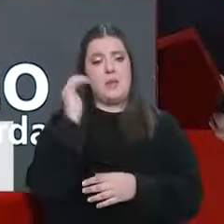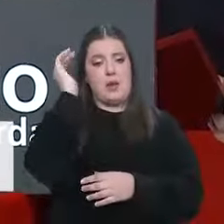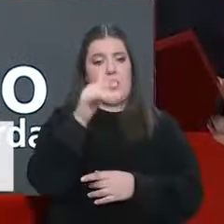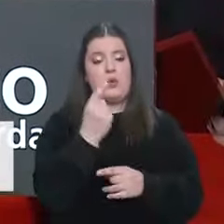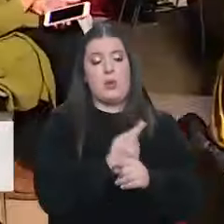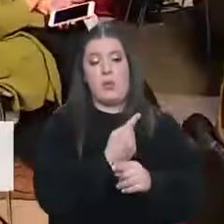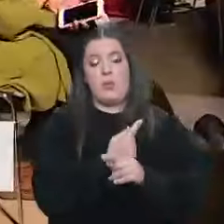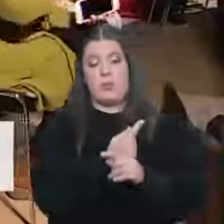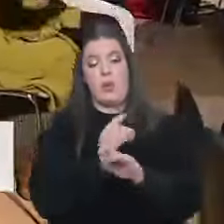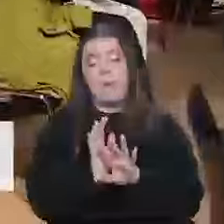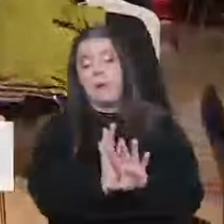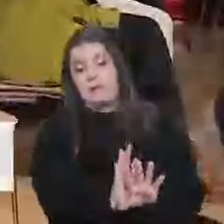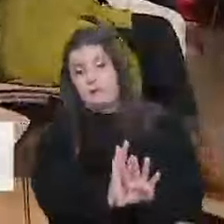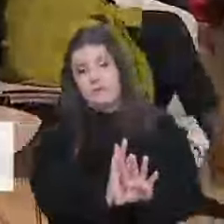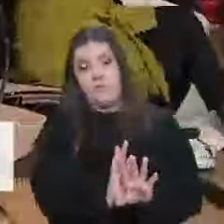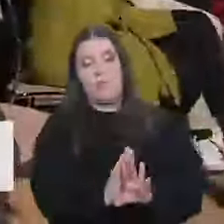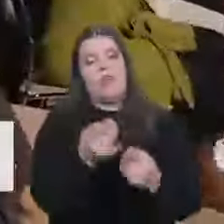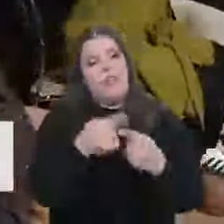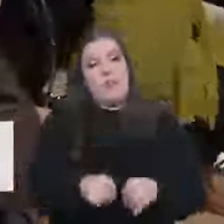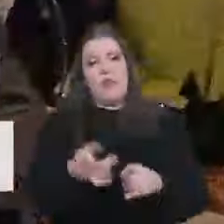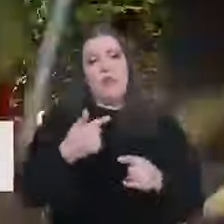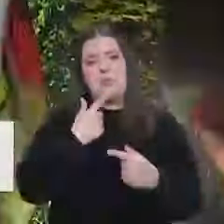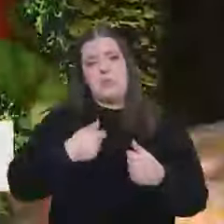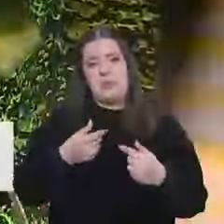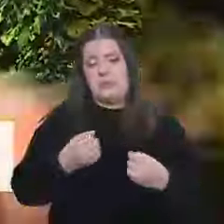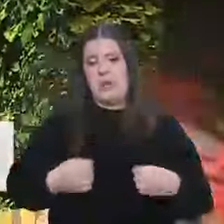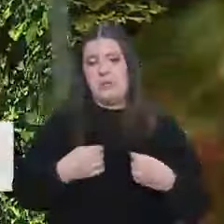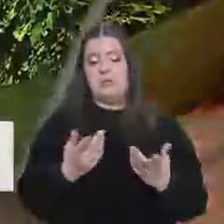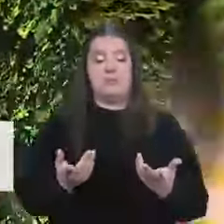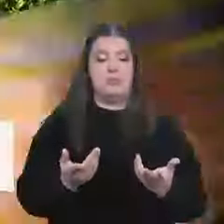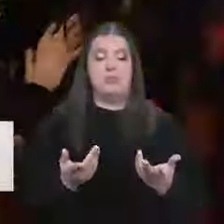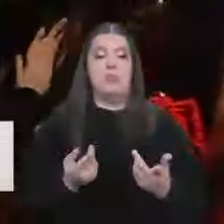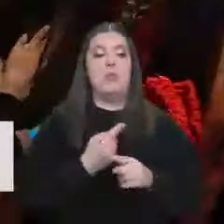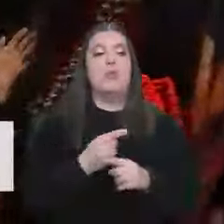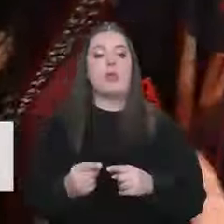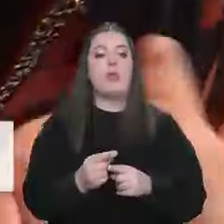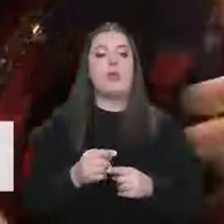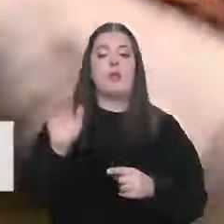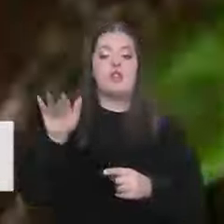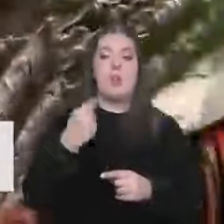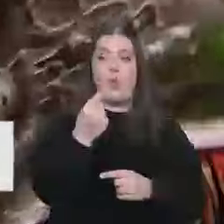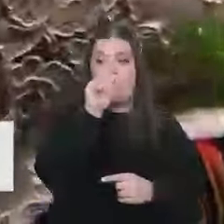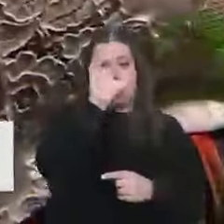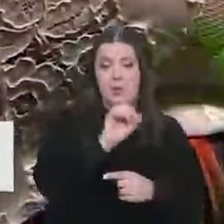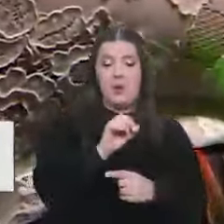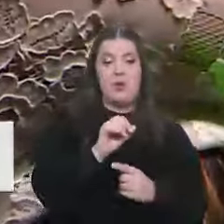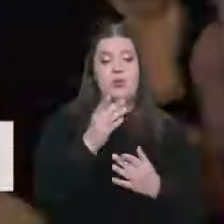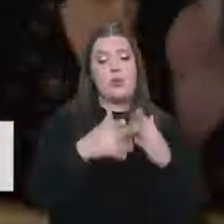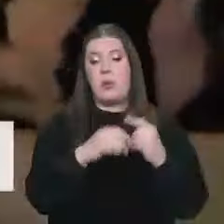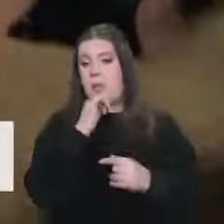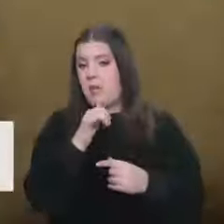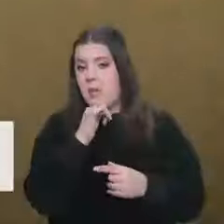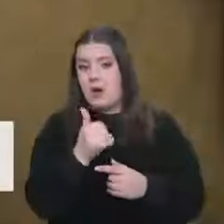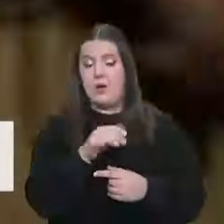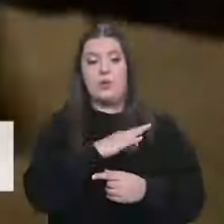é uma questão à parte e é uma questão diferente que não nos foi colocada porque a indigitação de um primeiro ministro ou de outro ela não ocorreu ainda e o